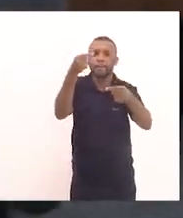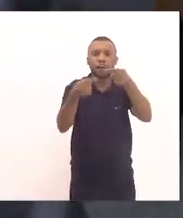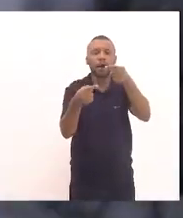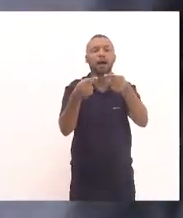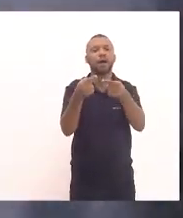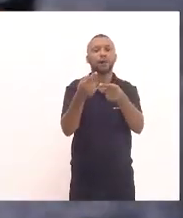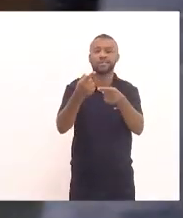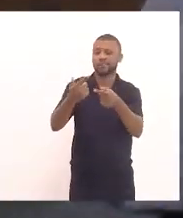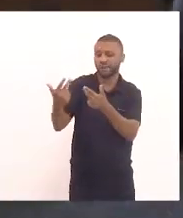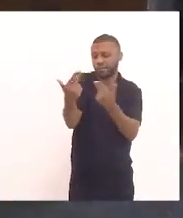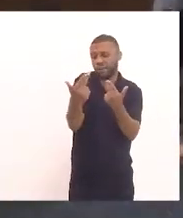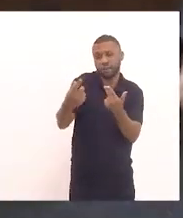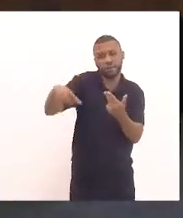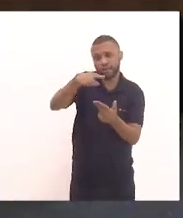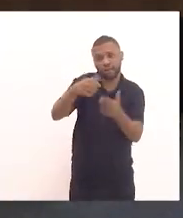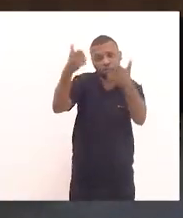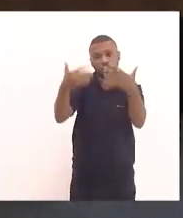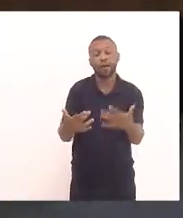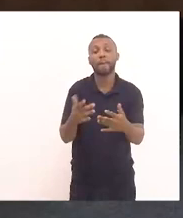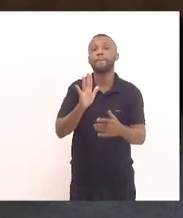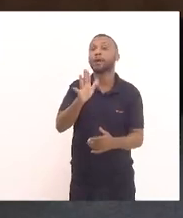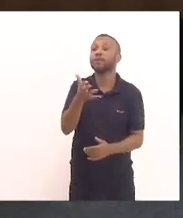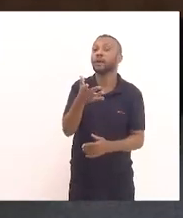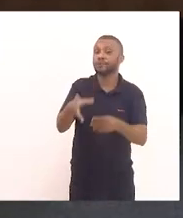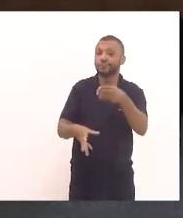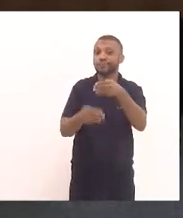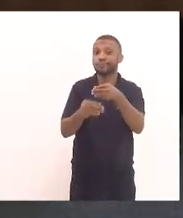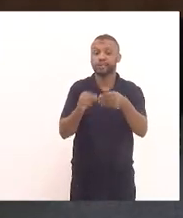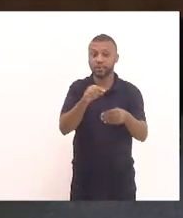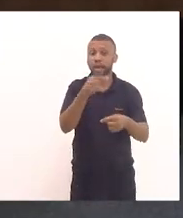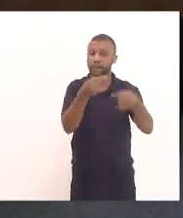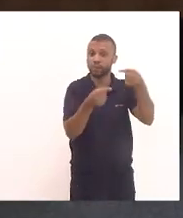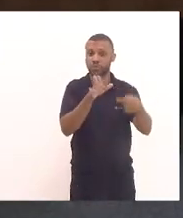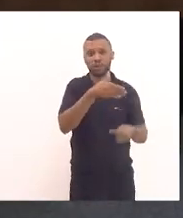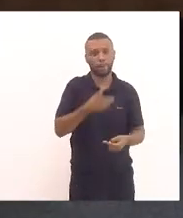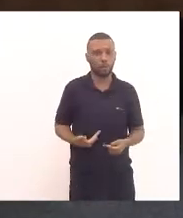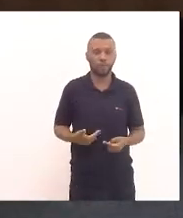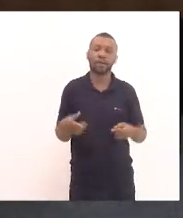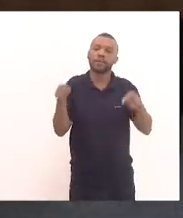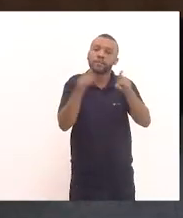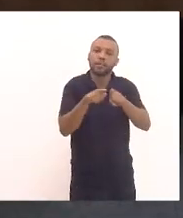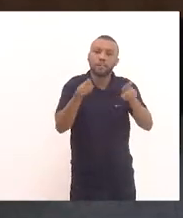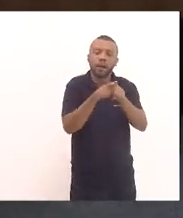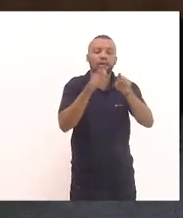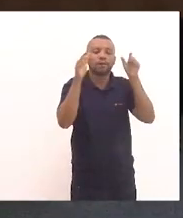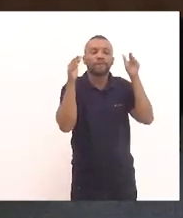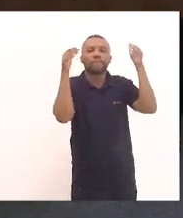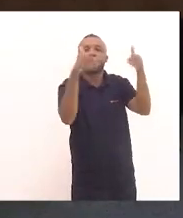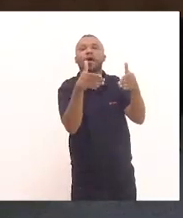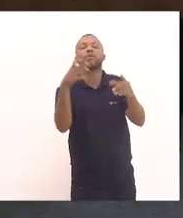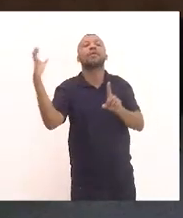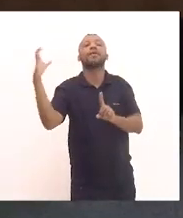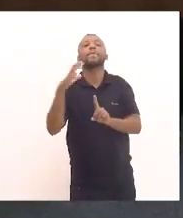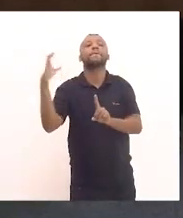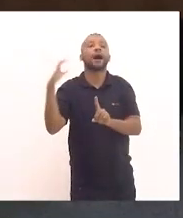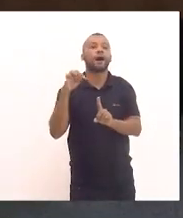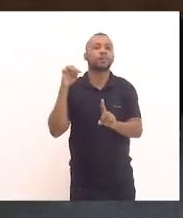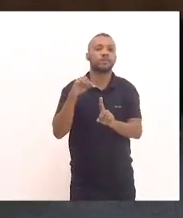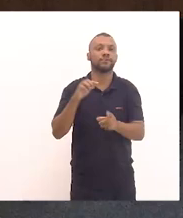parlamentares fizeram aqui, mas quero acrescer que essa política pública também indiretamente impacta nisso,